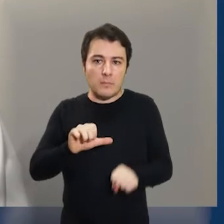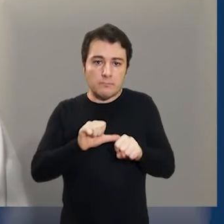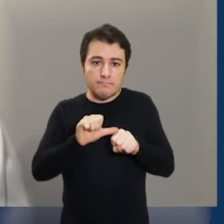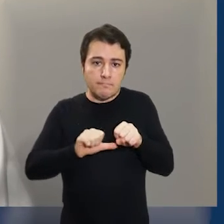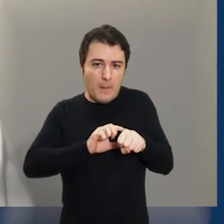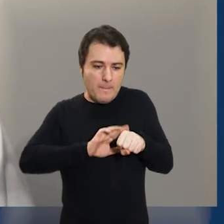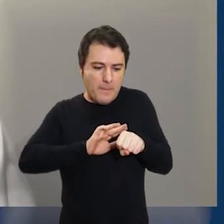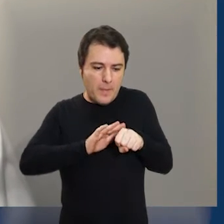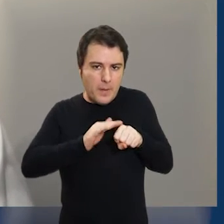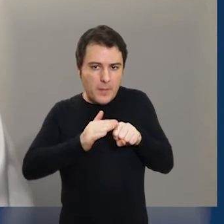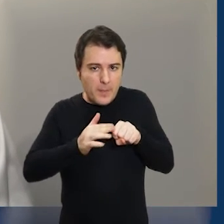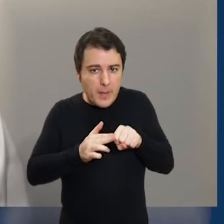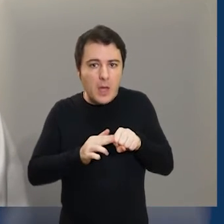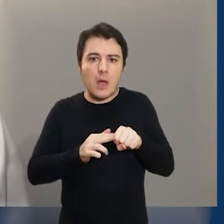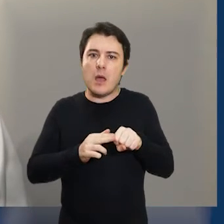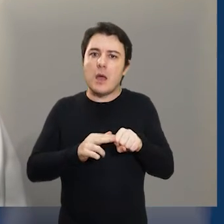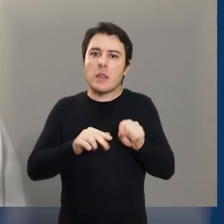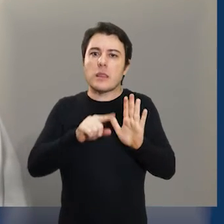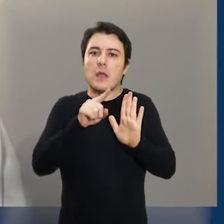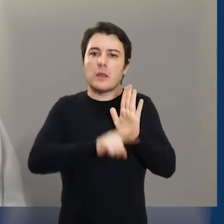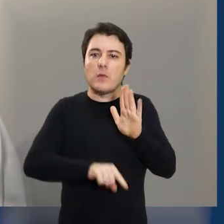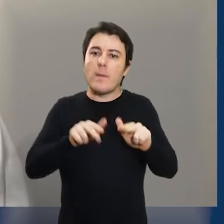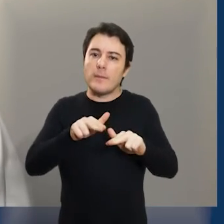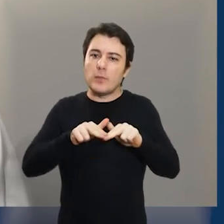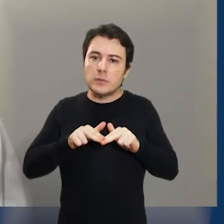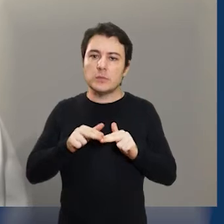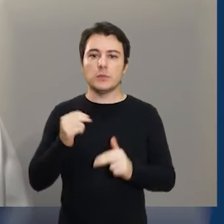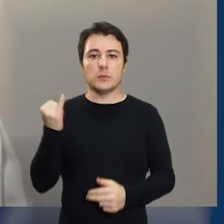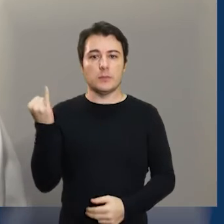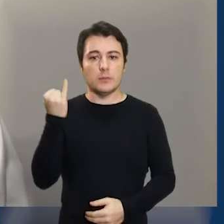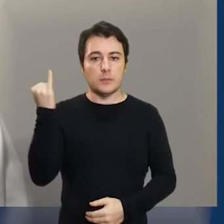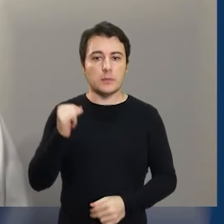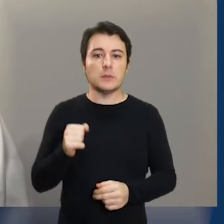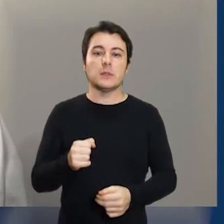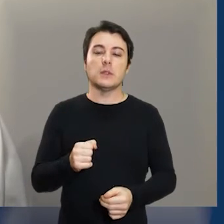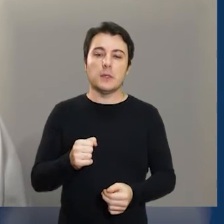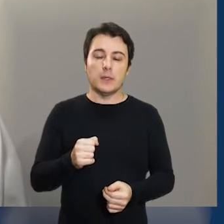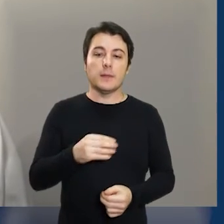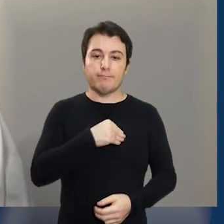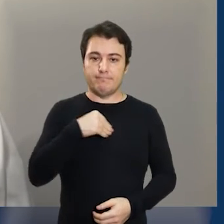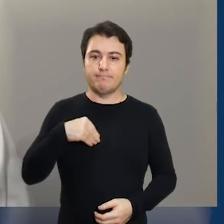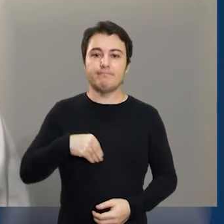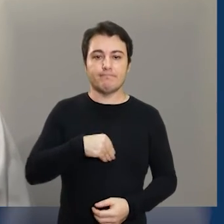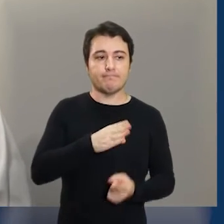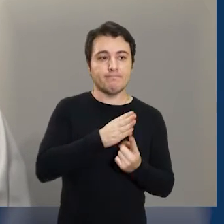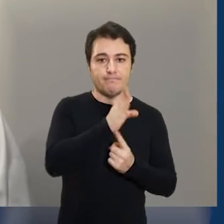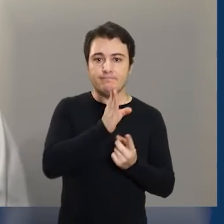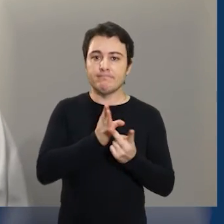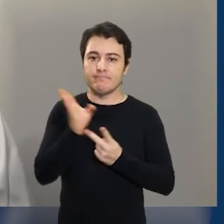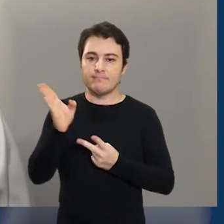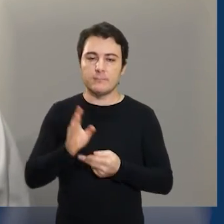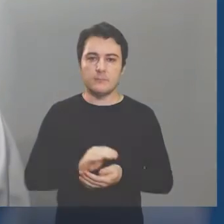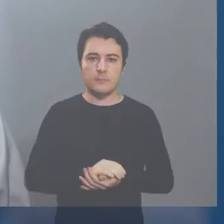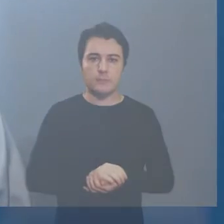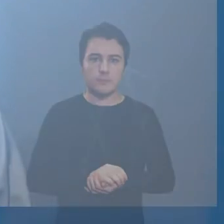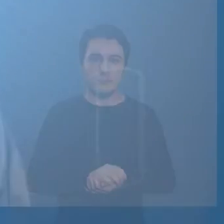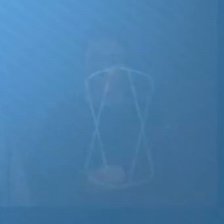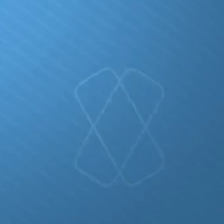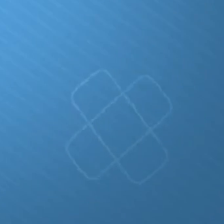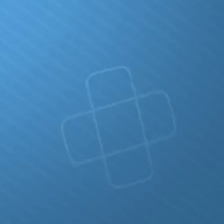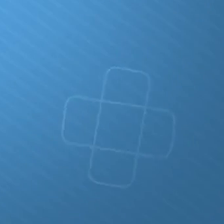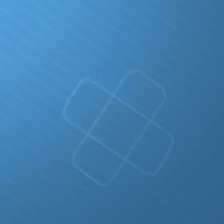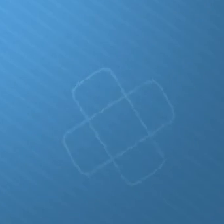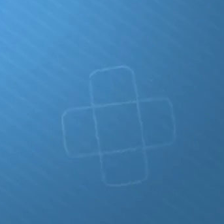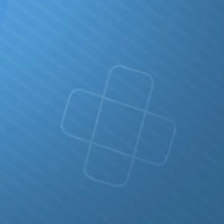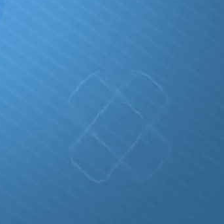TOC alterado faz o diagnóstico de câncer de próstata em 20% dos casos. E isso é muito significativo.